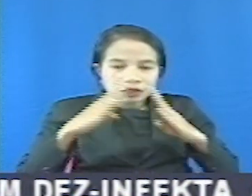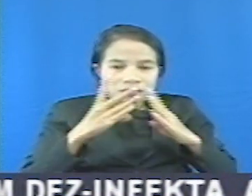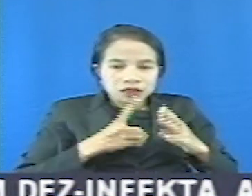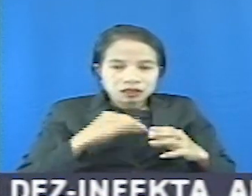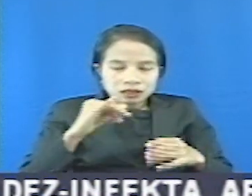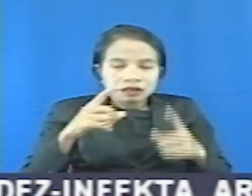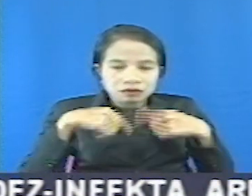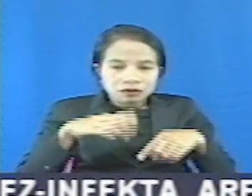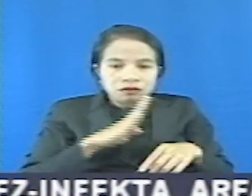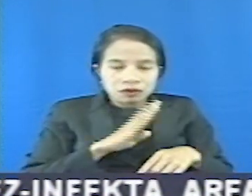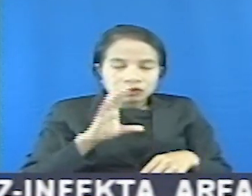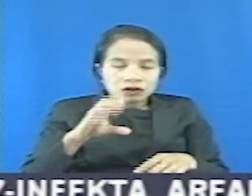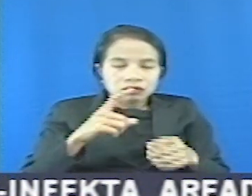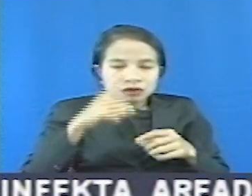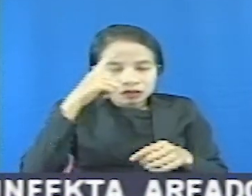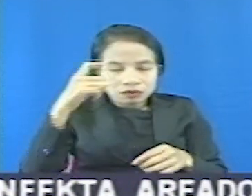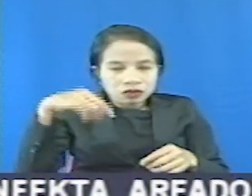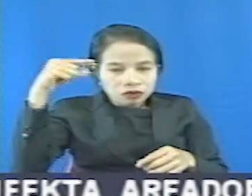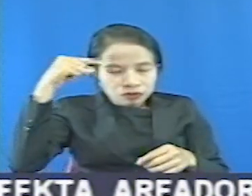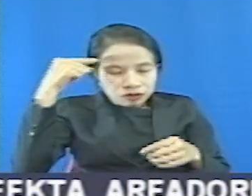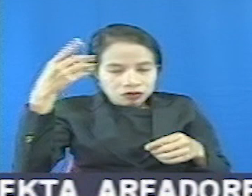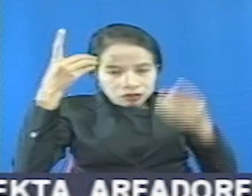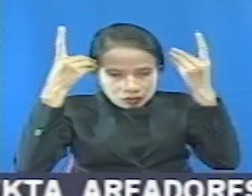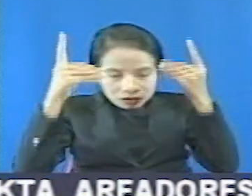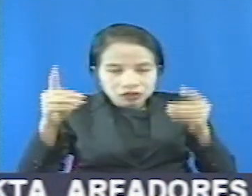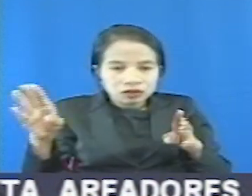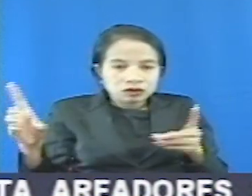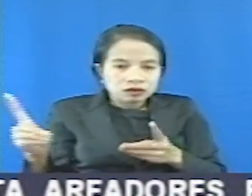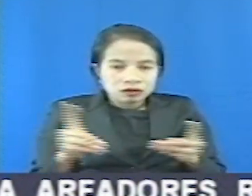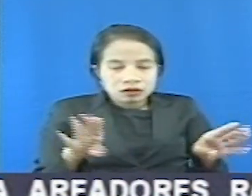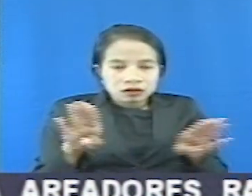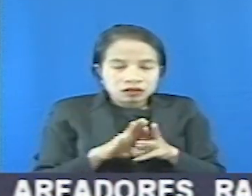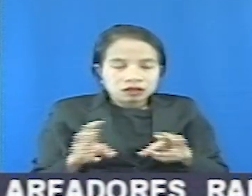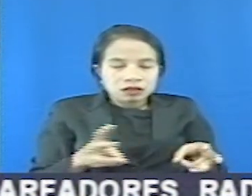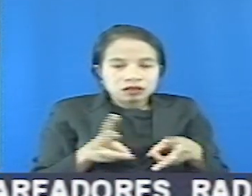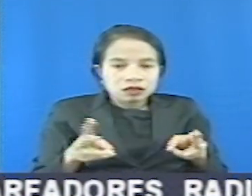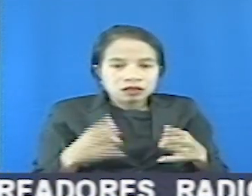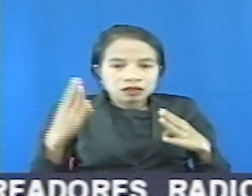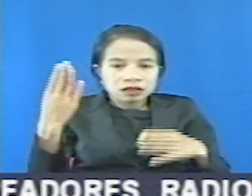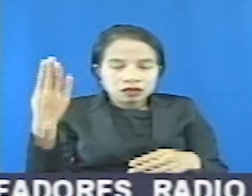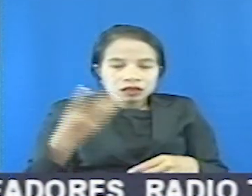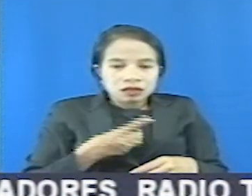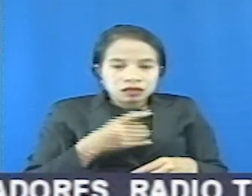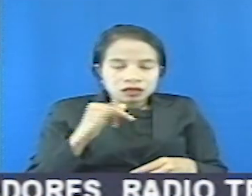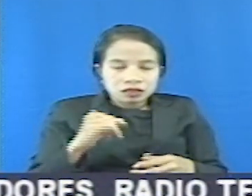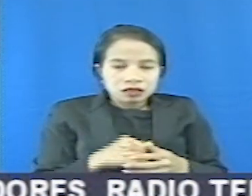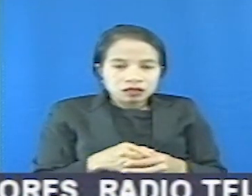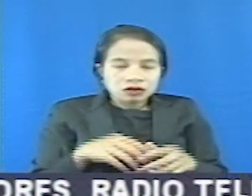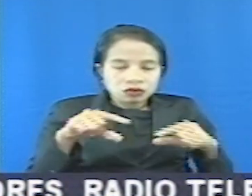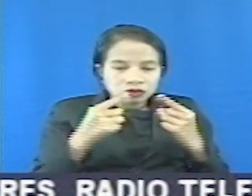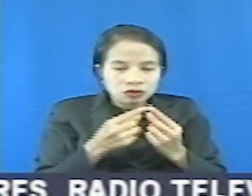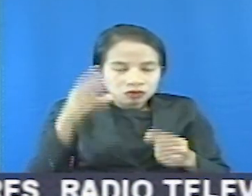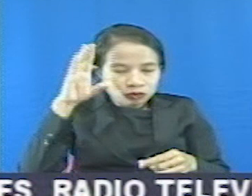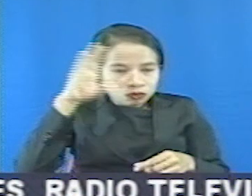município Boko tamba antes ne governo decide implementa confinamento obrigatório ca certa sanitário e dele. Equipa Bucatur cidadão